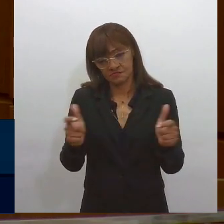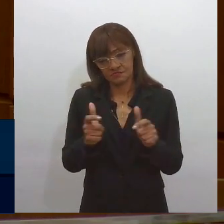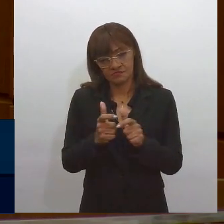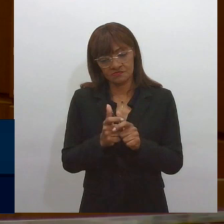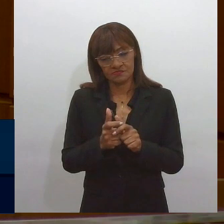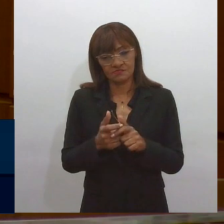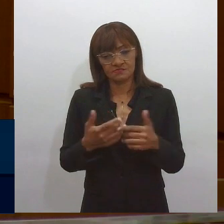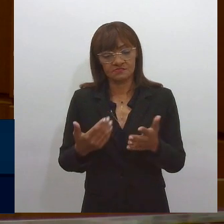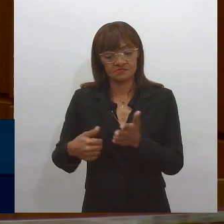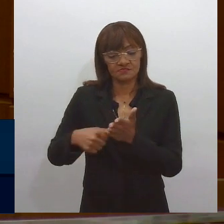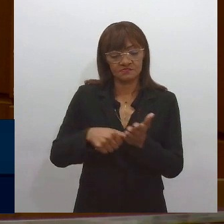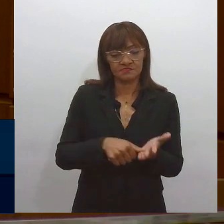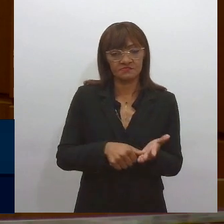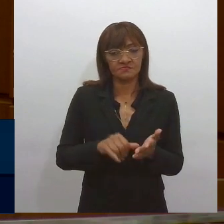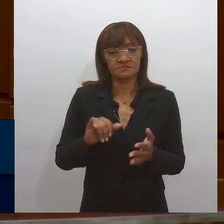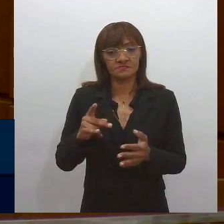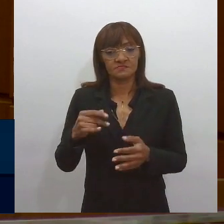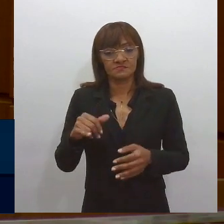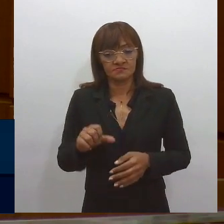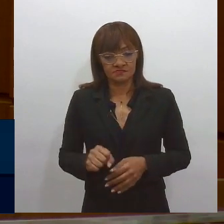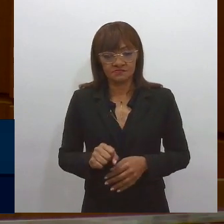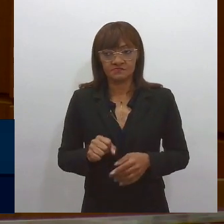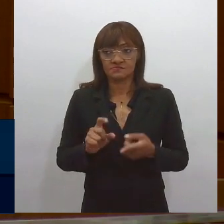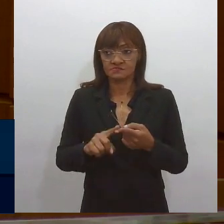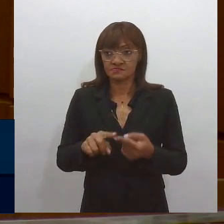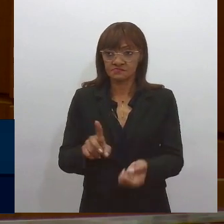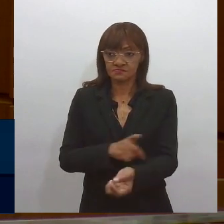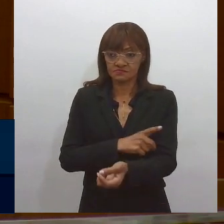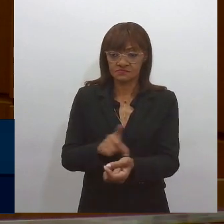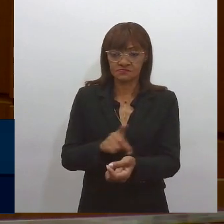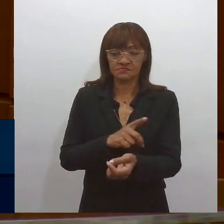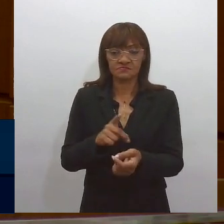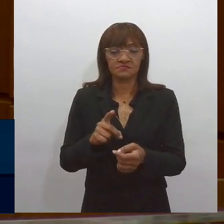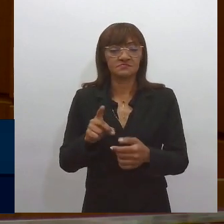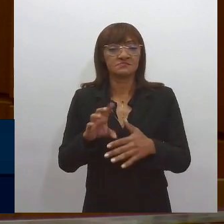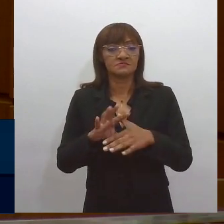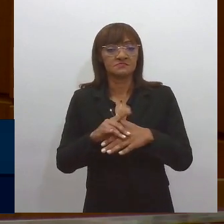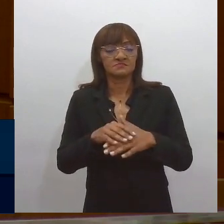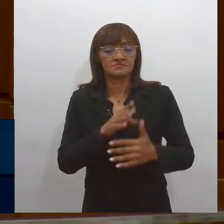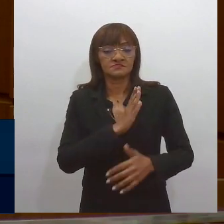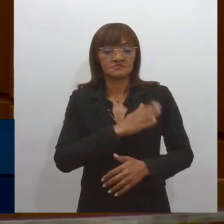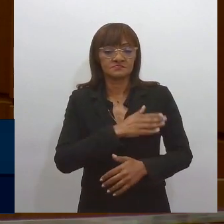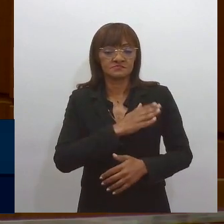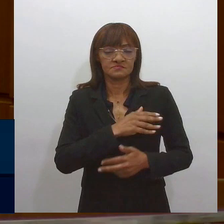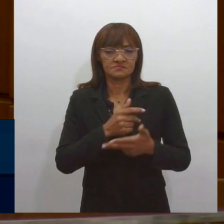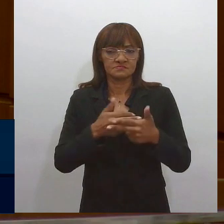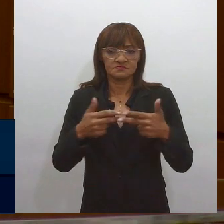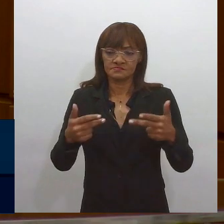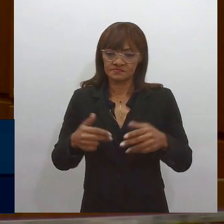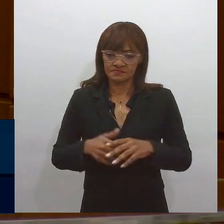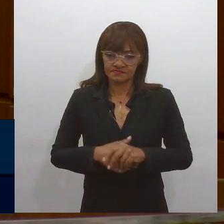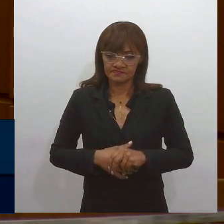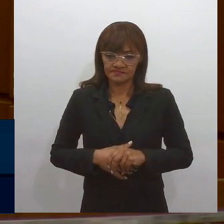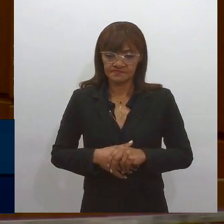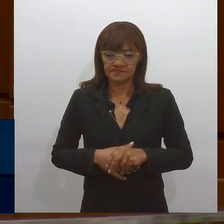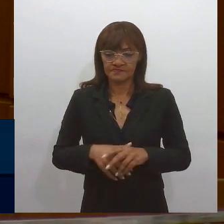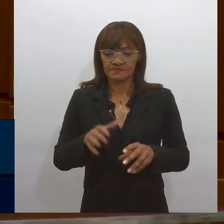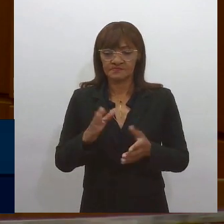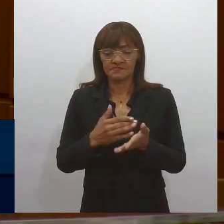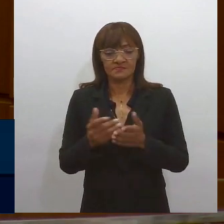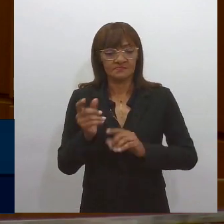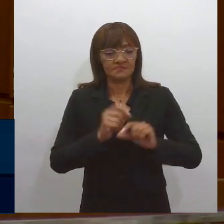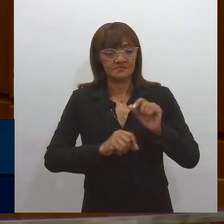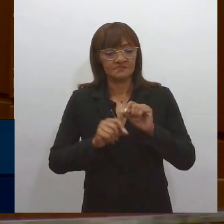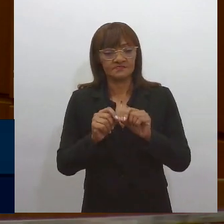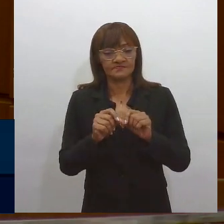diabetes doenças cardíacas e problemas articulares essas iniciativas refletem a preocupação do Instituto em